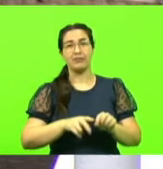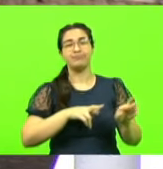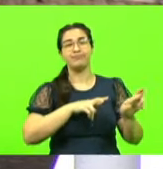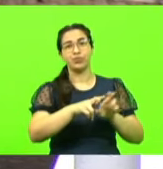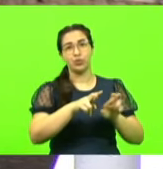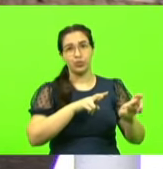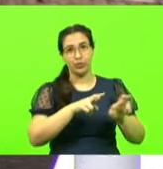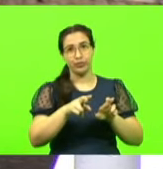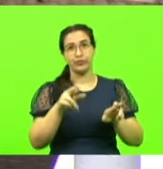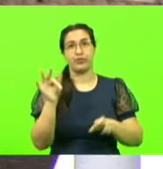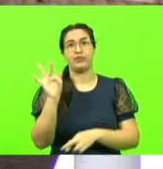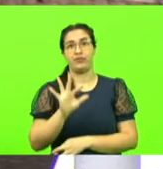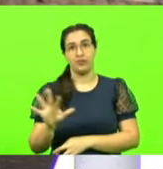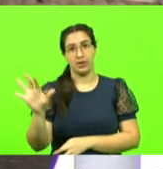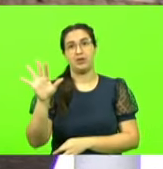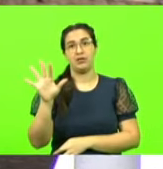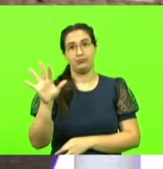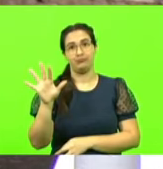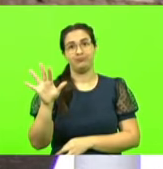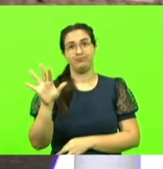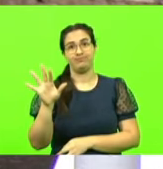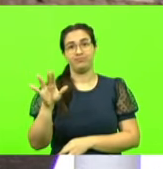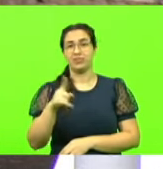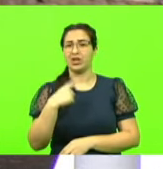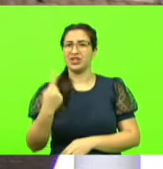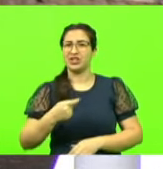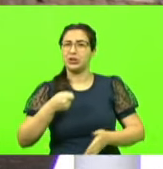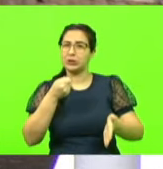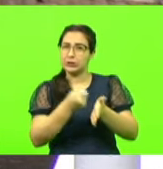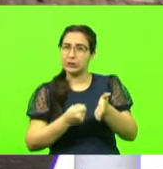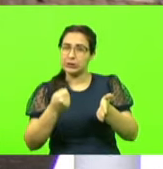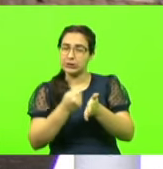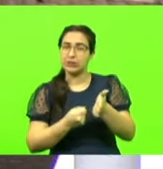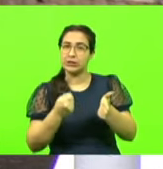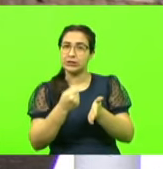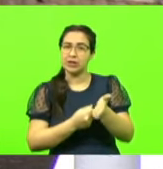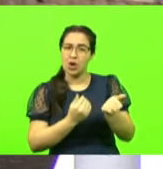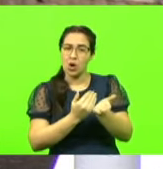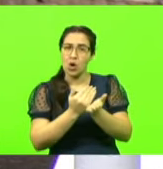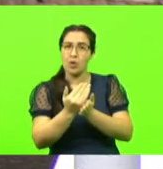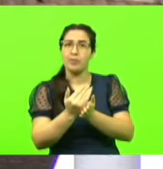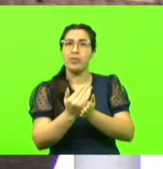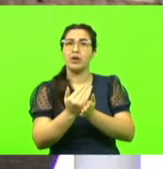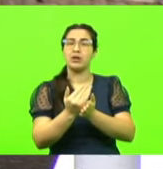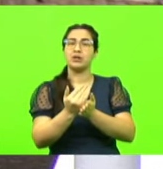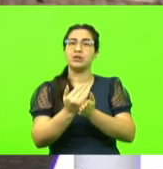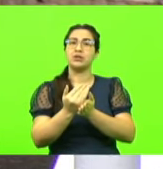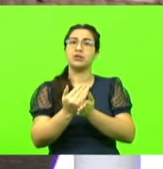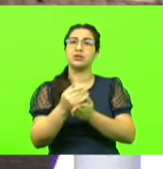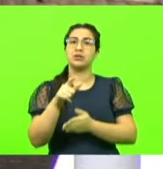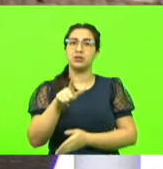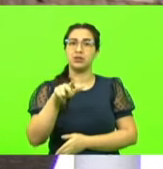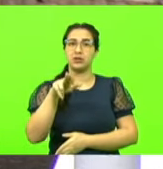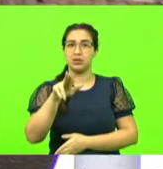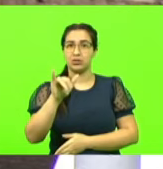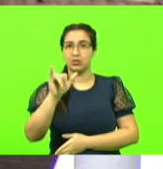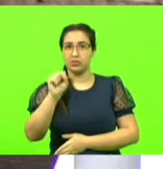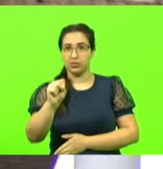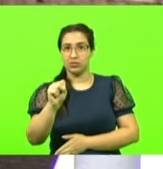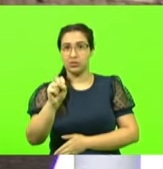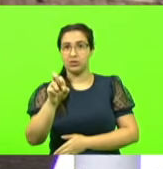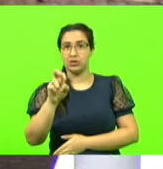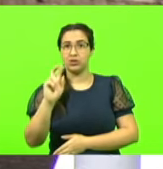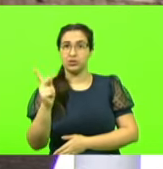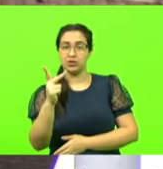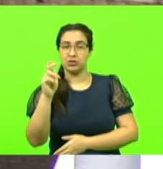nós brigamos, deputado Sérgio Mota, desde a época do Luiz Henrique, fomos a Brasília, integrantes